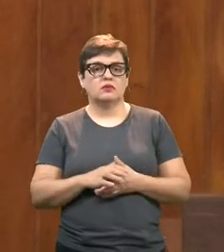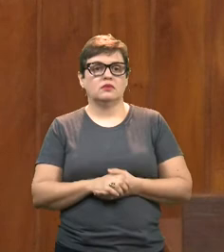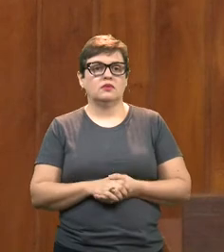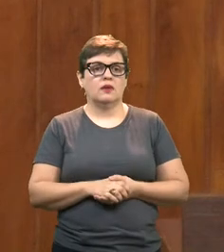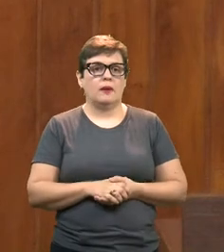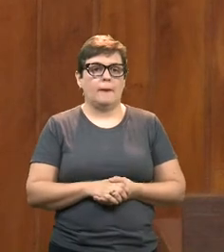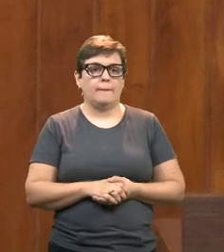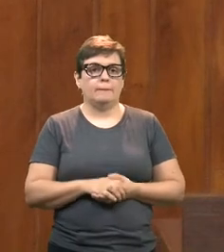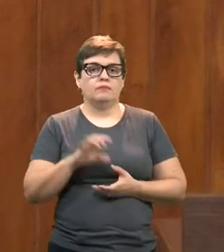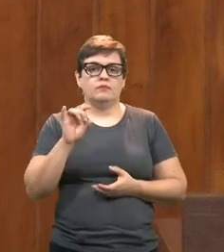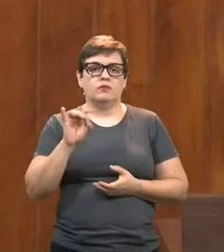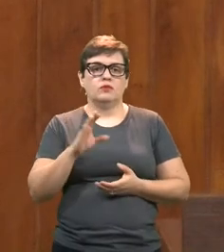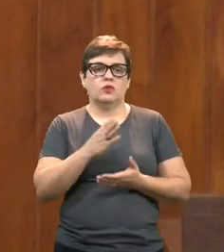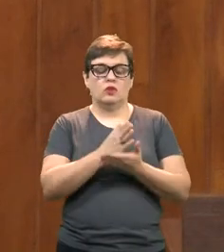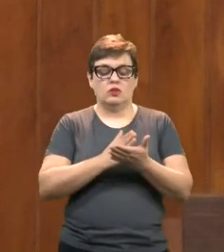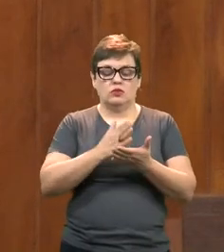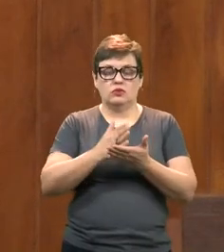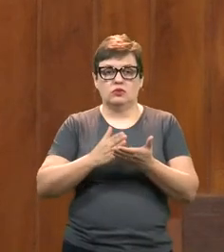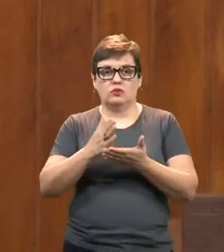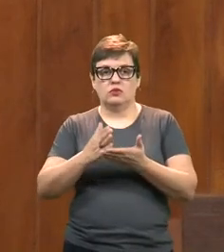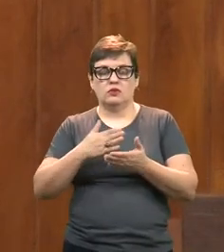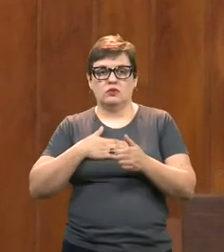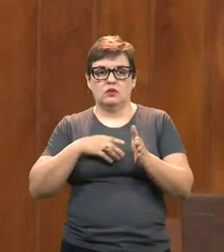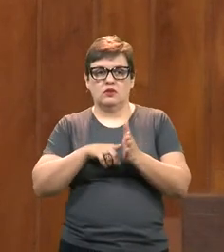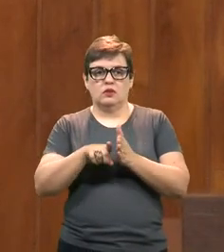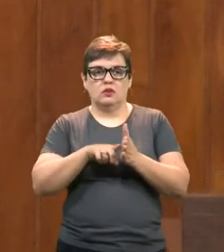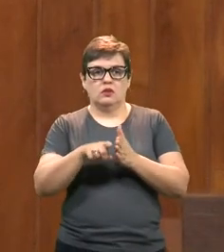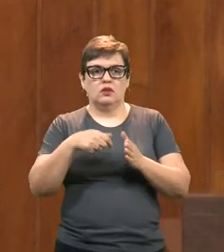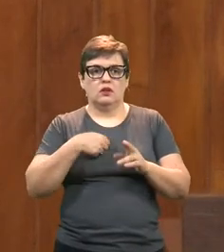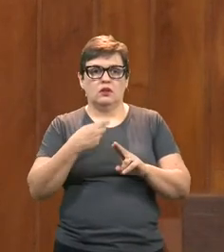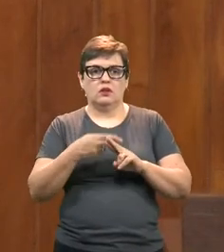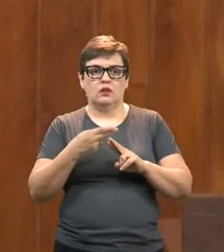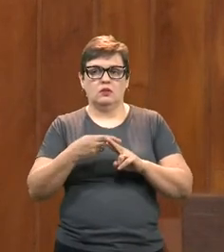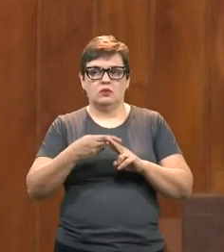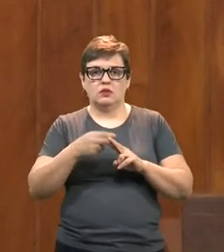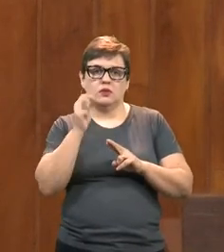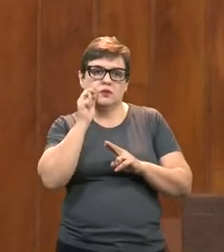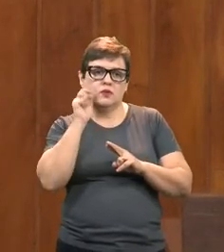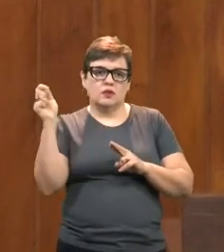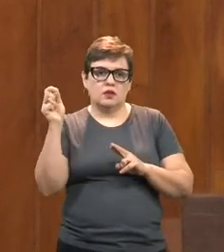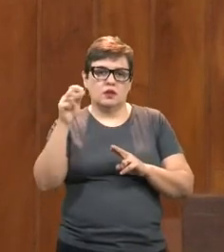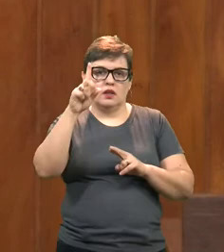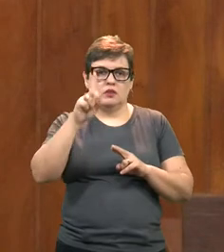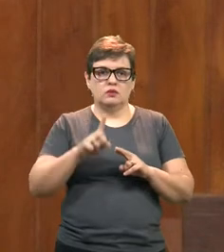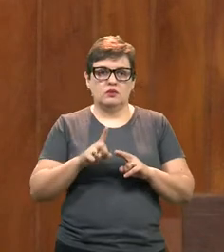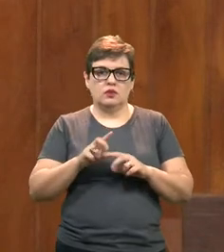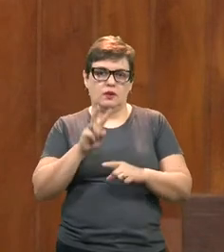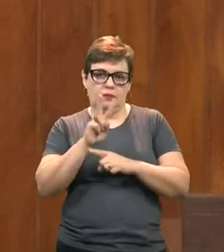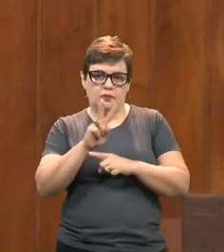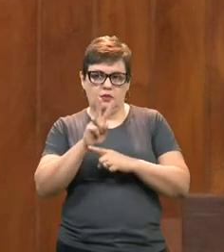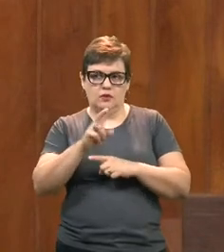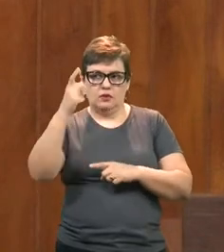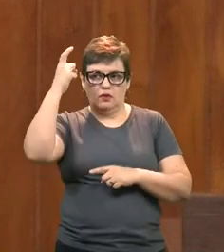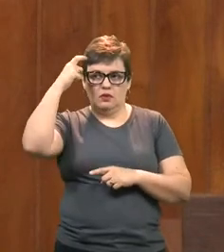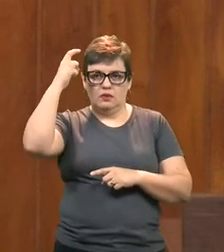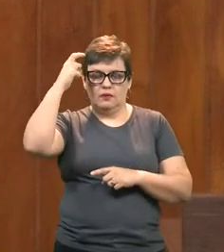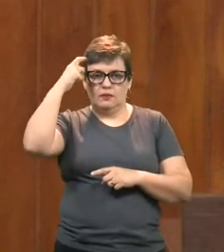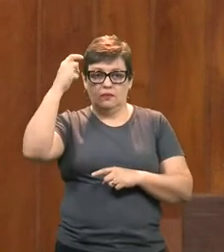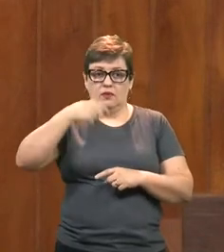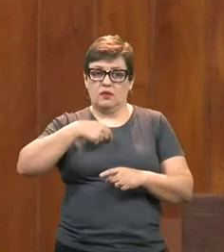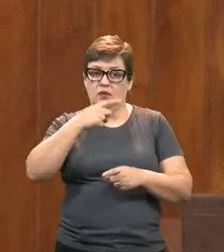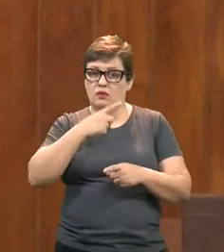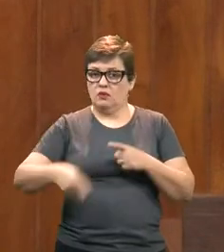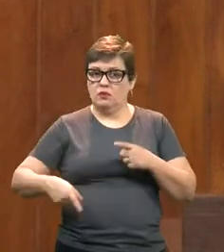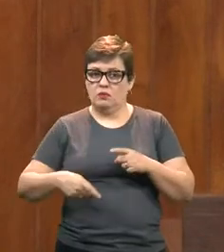Só dividindo um pouquinho sobre a minha pesquisa. A minha pesquisa, eu utilizo camundongos e a minha intenção é neuroproteção. Eu não posso